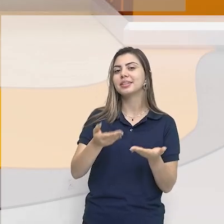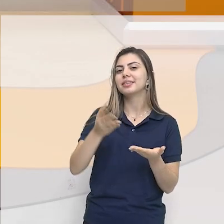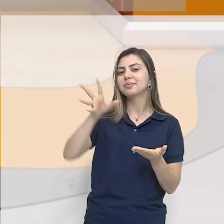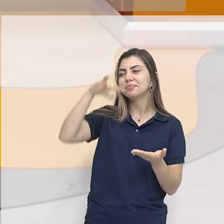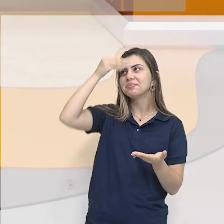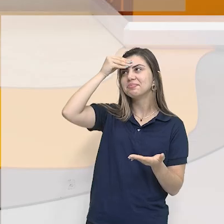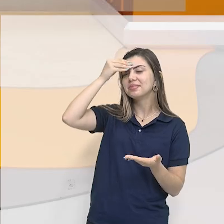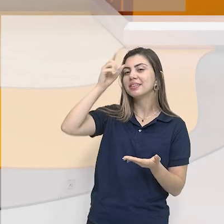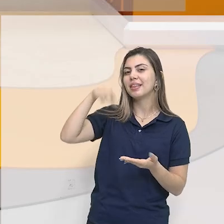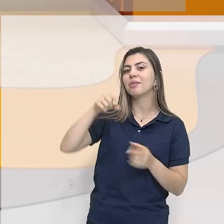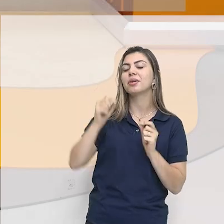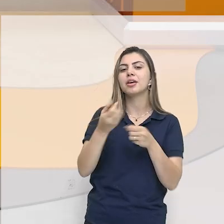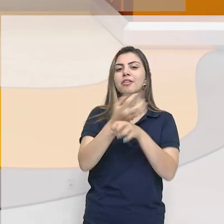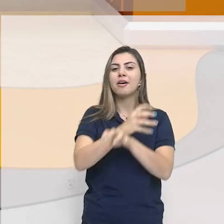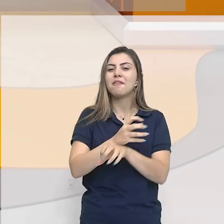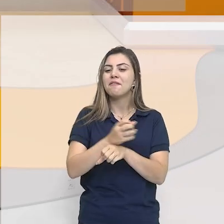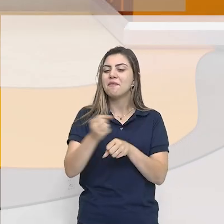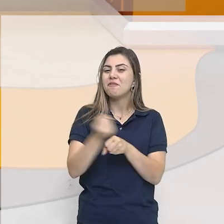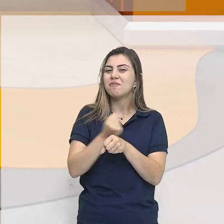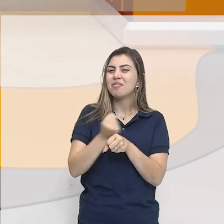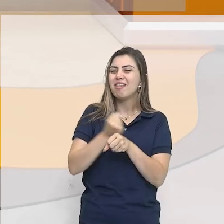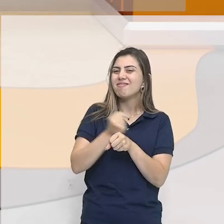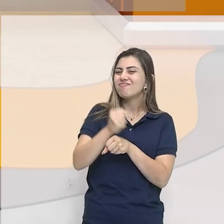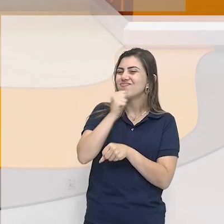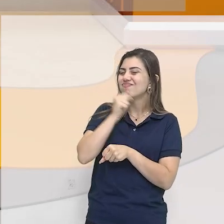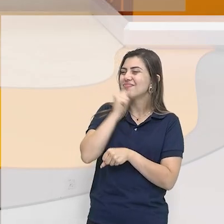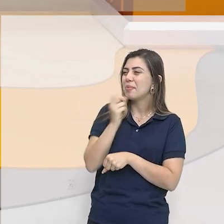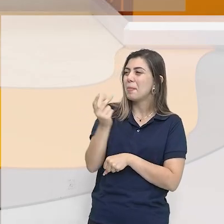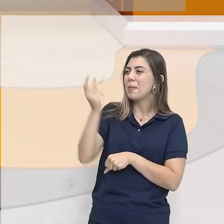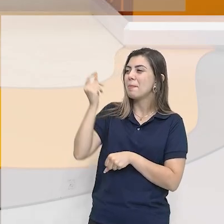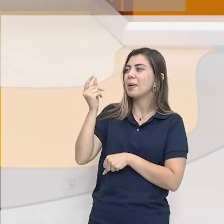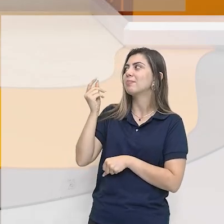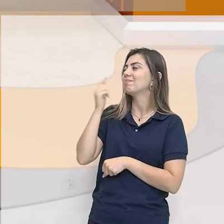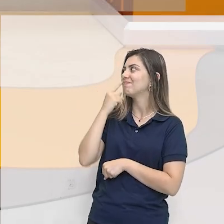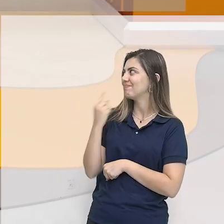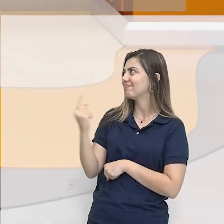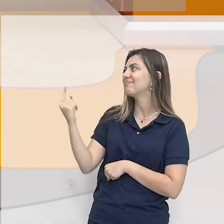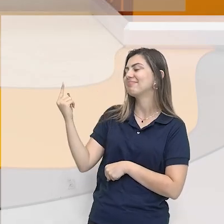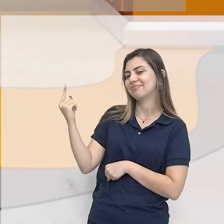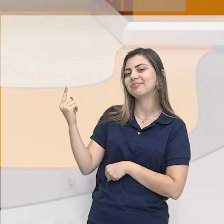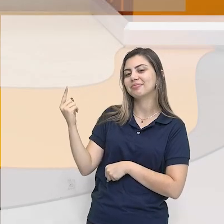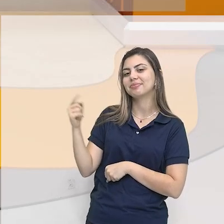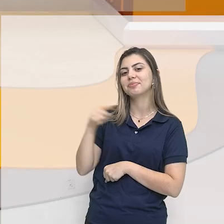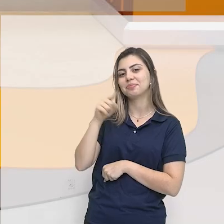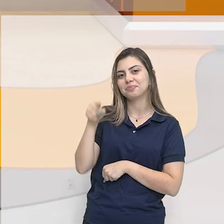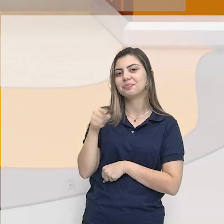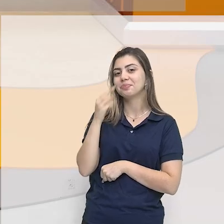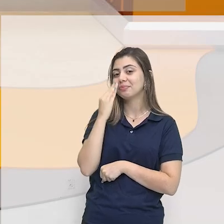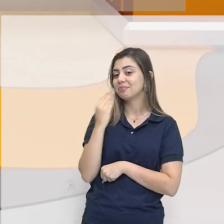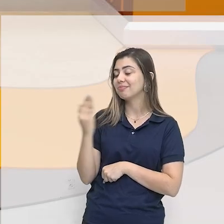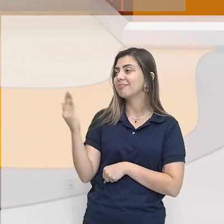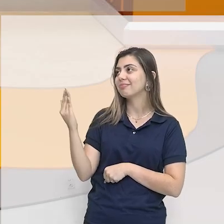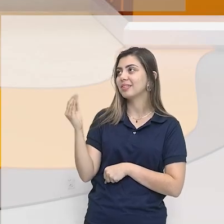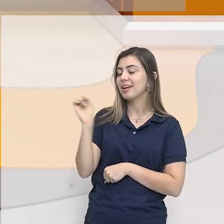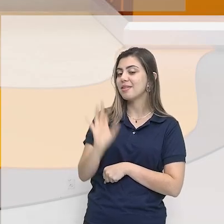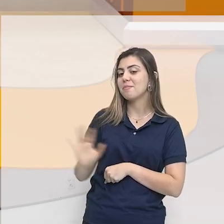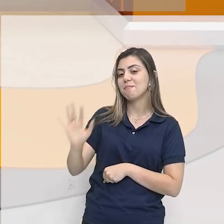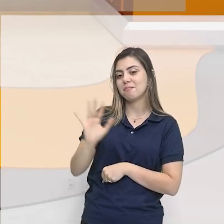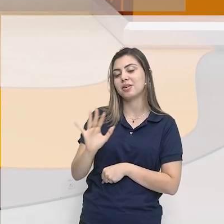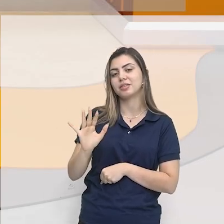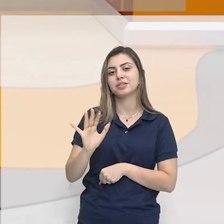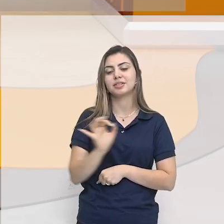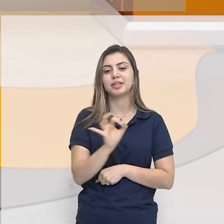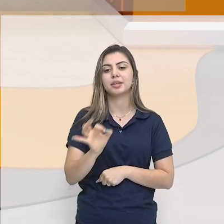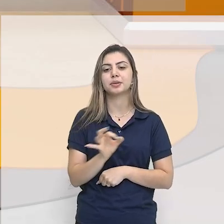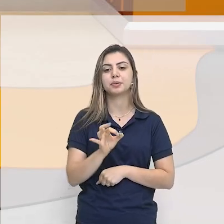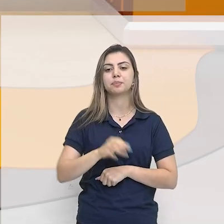mais antigos encontrados é exatamente aqui, né, o fóssil Lucy. Inclusive, vocês têm aqui ao meu lado, né?